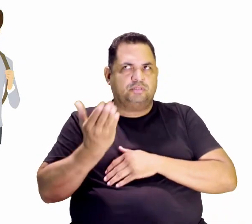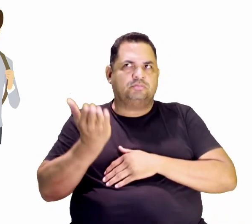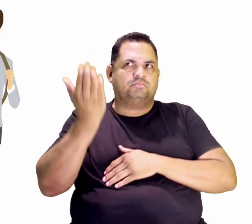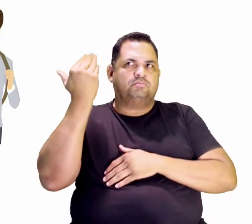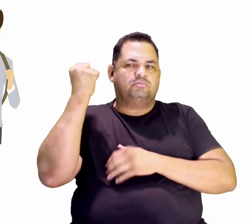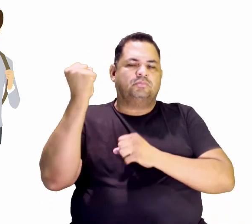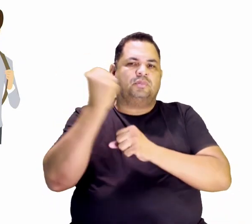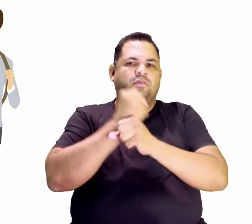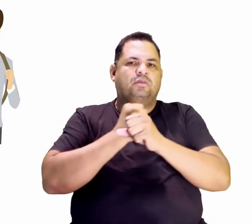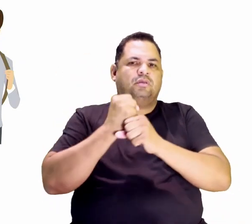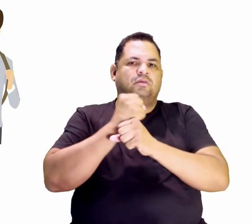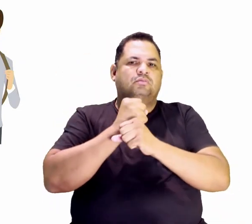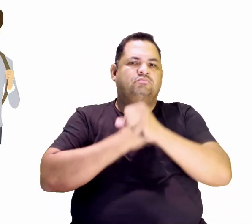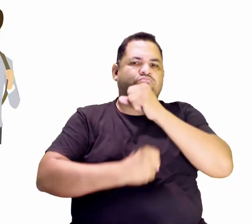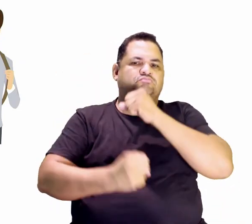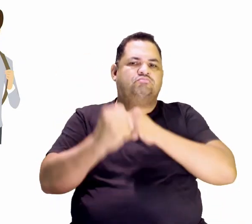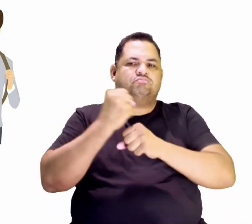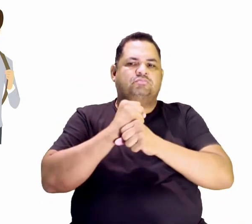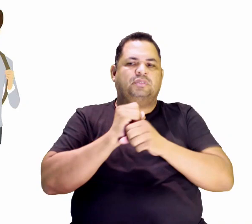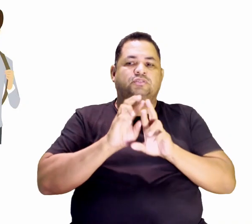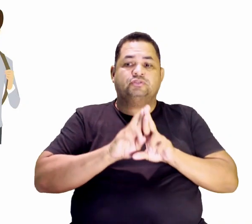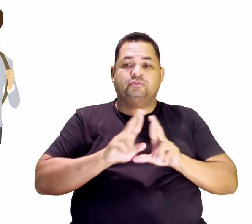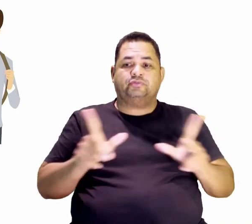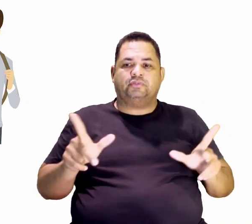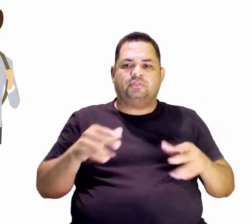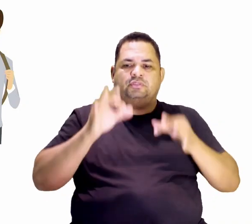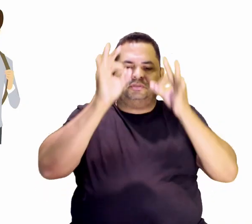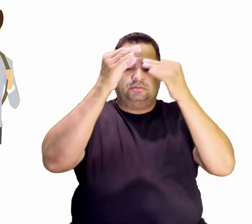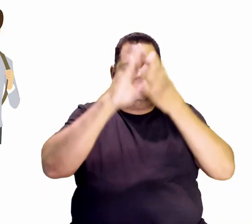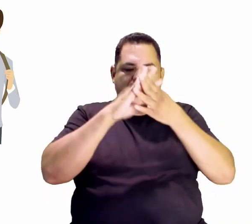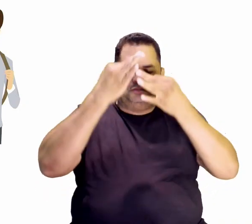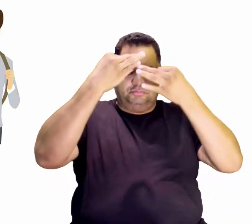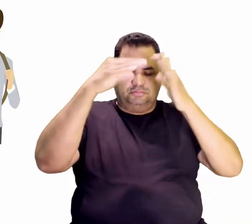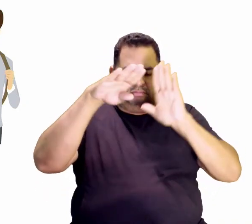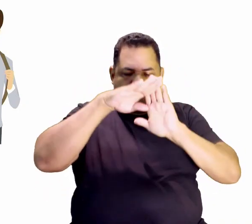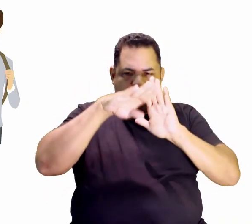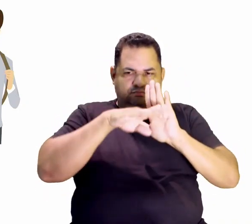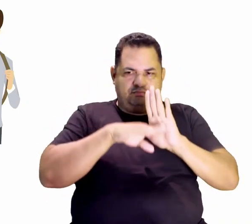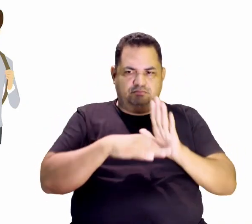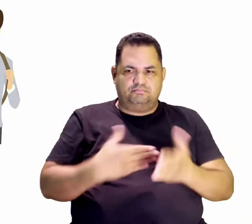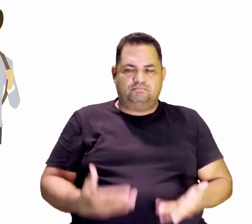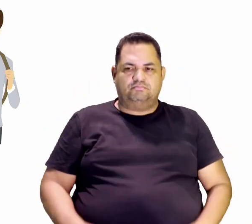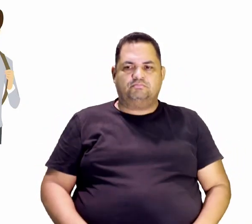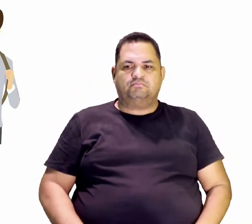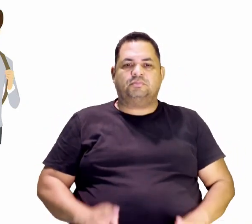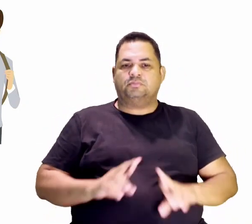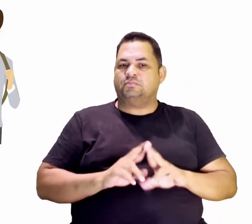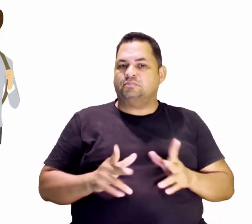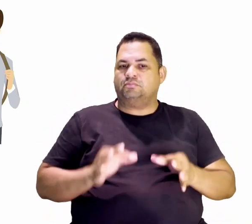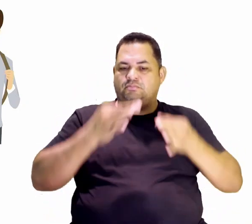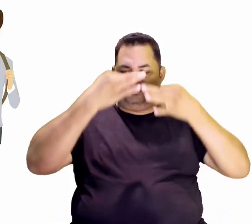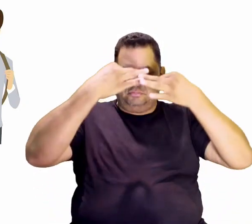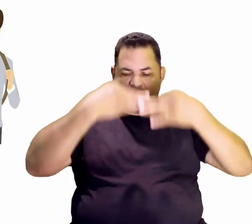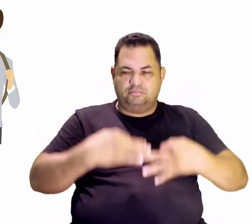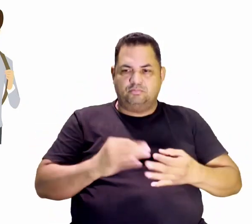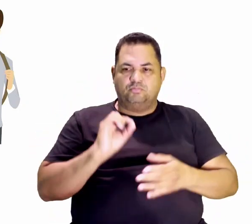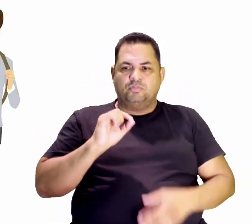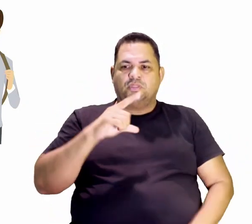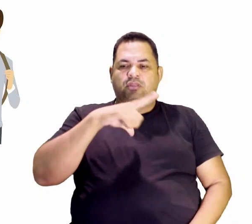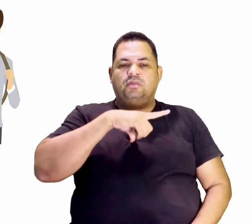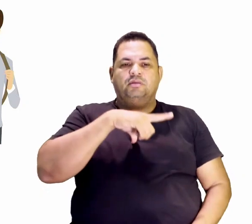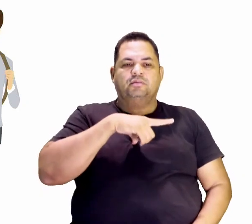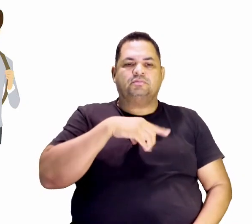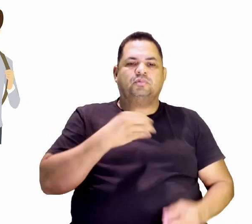é diferenciado do perfil de hoje. Em alguns pontos se assemelha, mas na maioria é bem diferente. E o que tem de diferente?